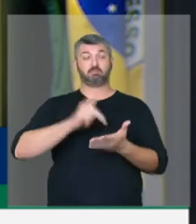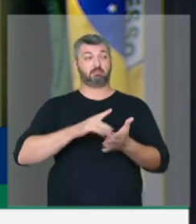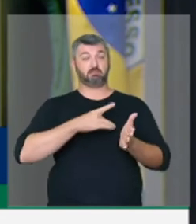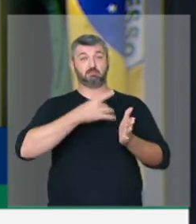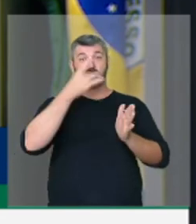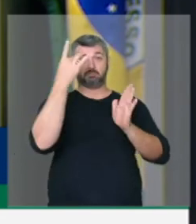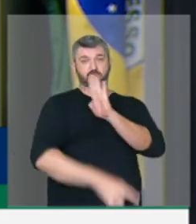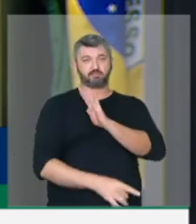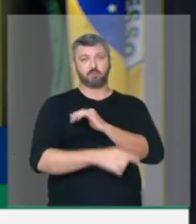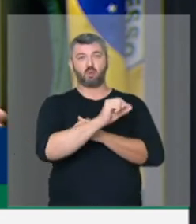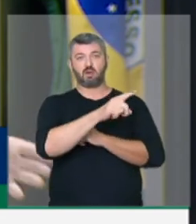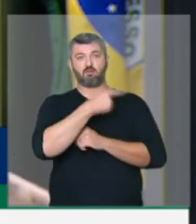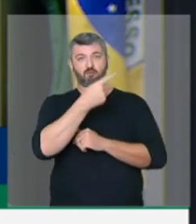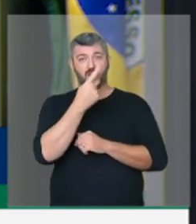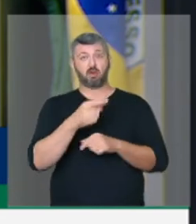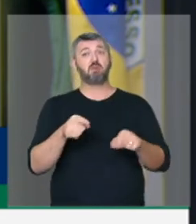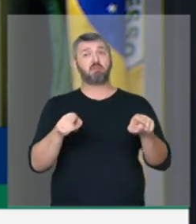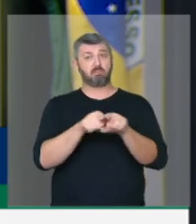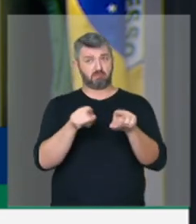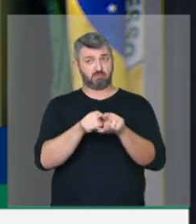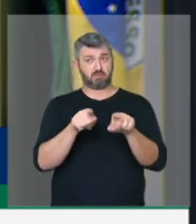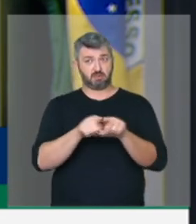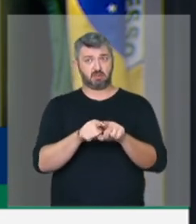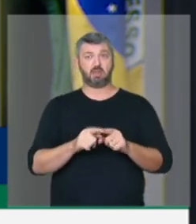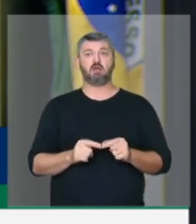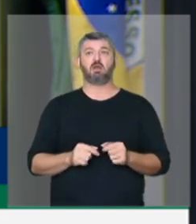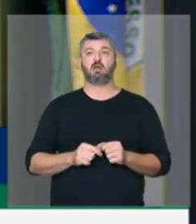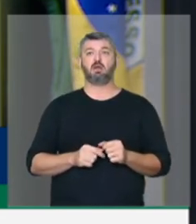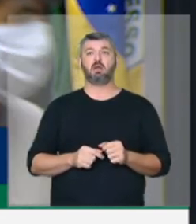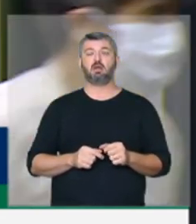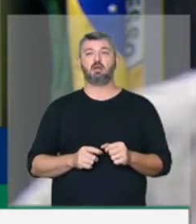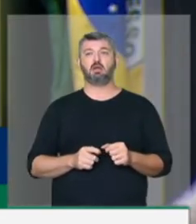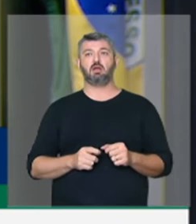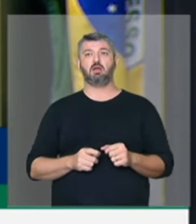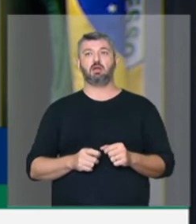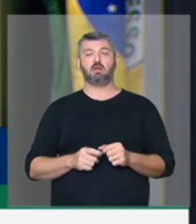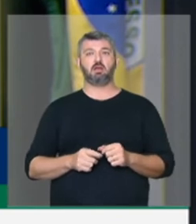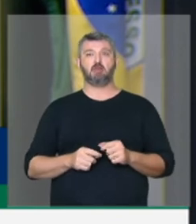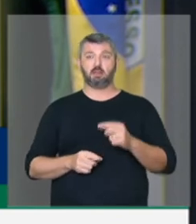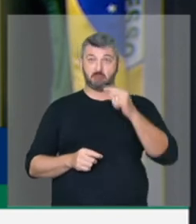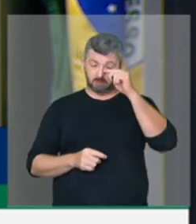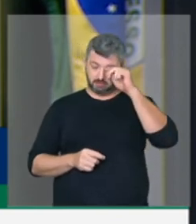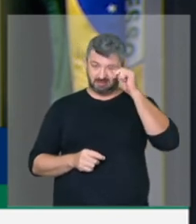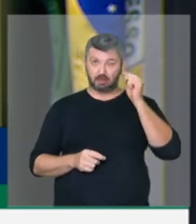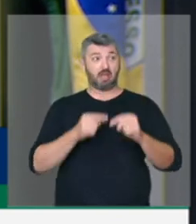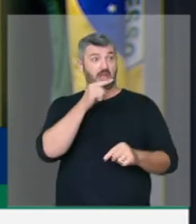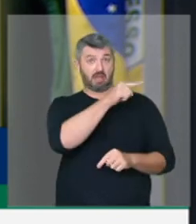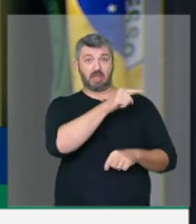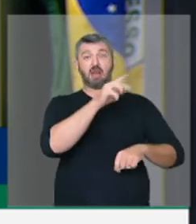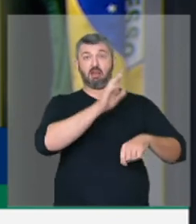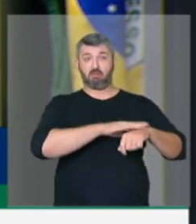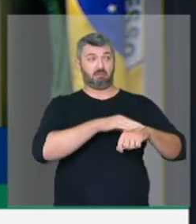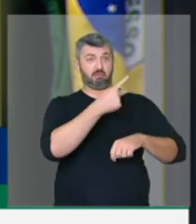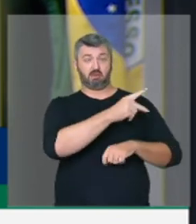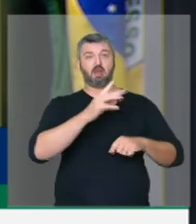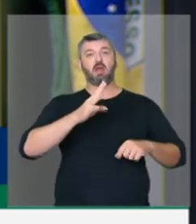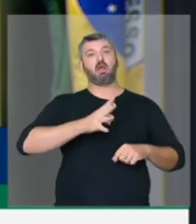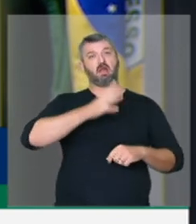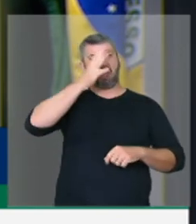repúdio, assim como do próprio autor há pouco reconhecido foi o exagero, o excesso, e